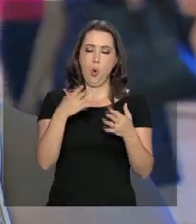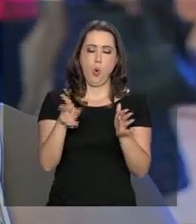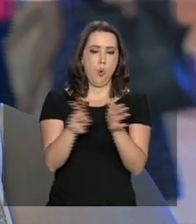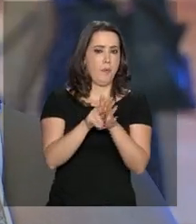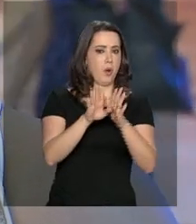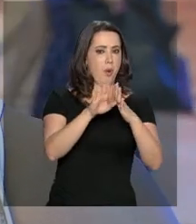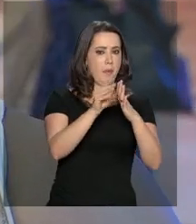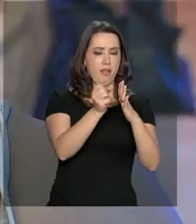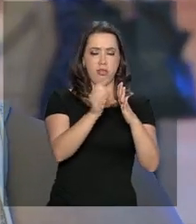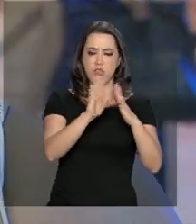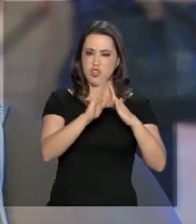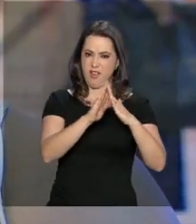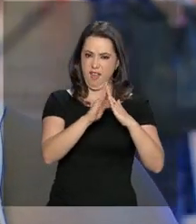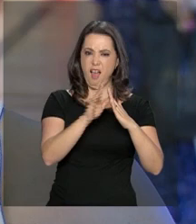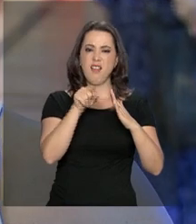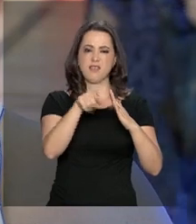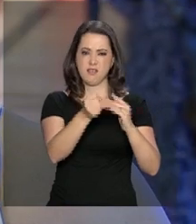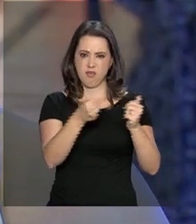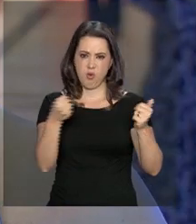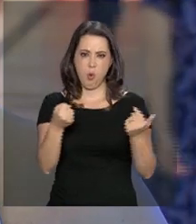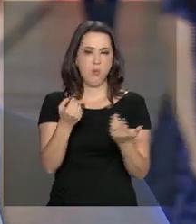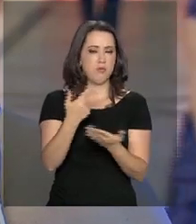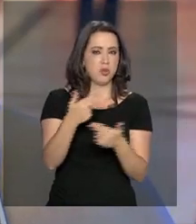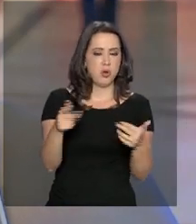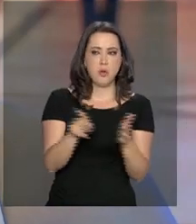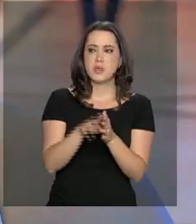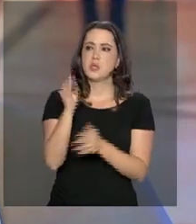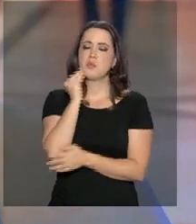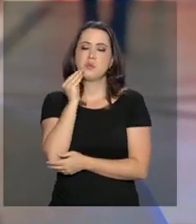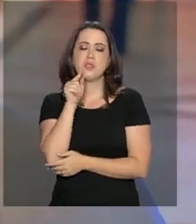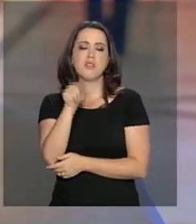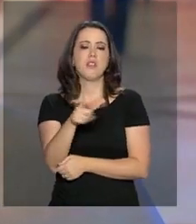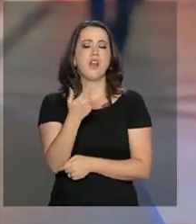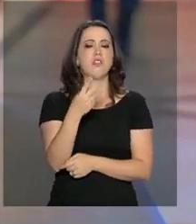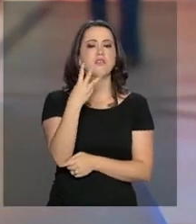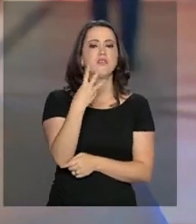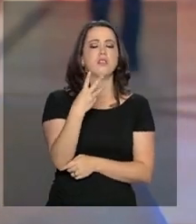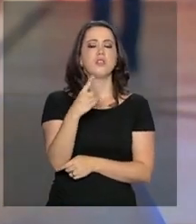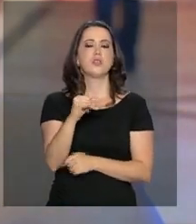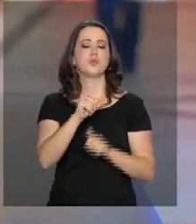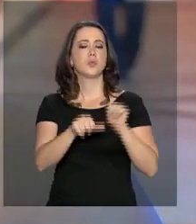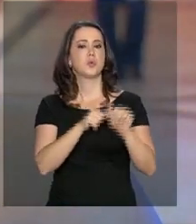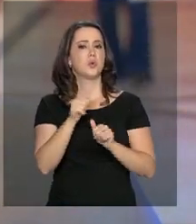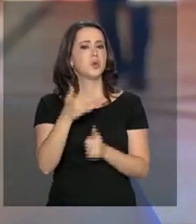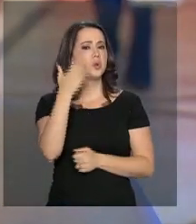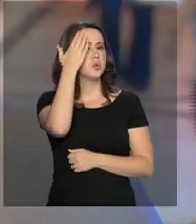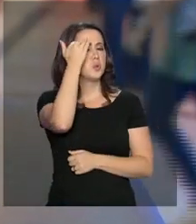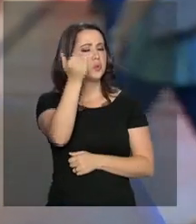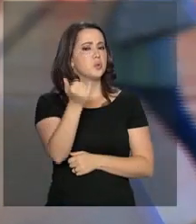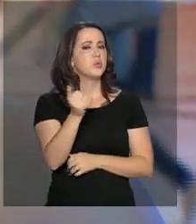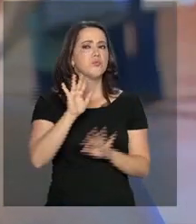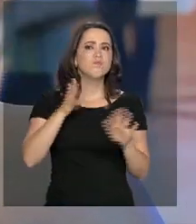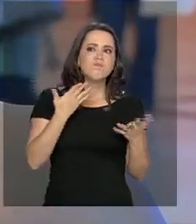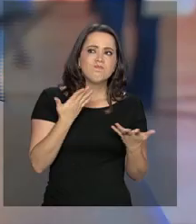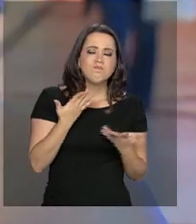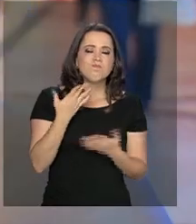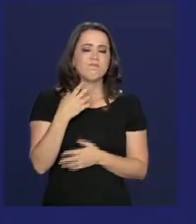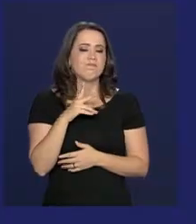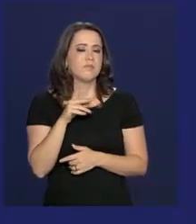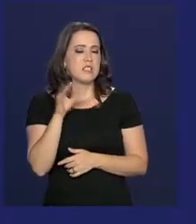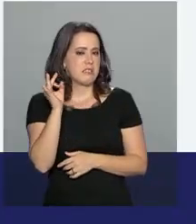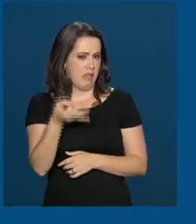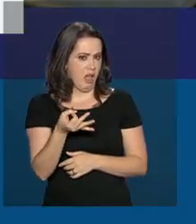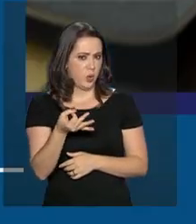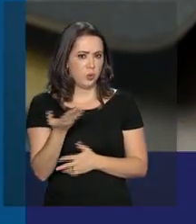eletrônico, eletrodoméstico. Você tem que testar, se não testar na loja. Acho que você tem três dias. É o que eu sei assim. Não sei nem se está certo.